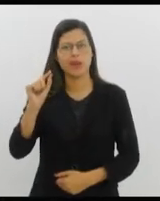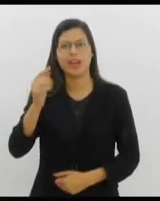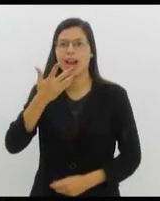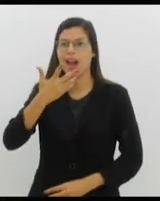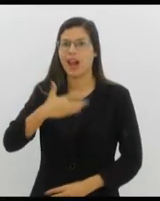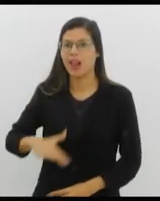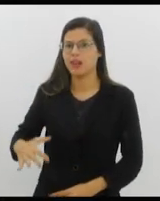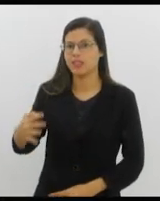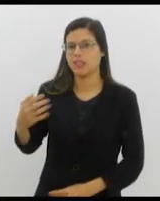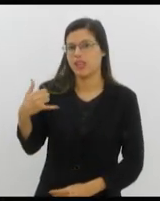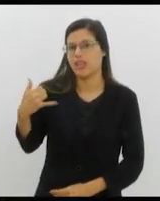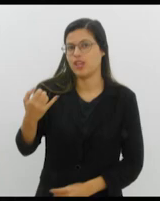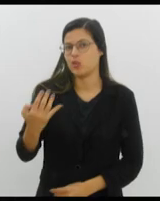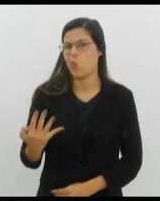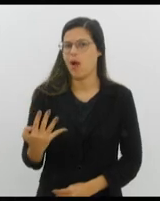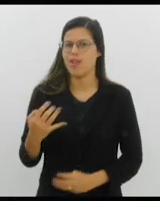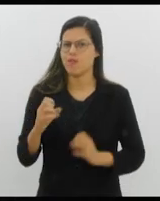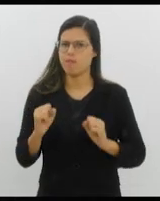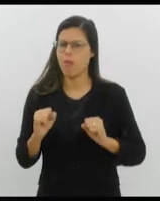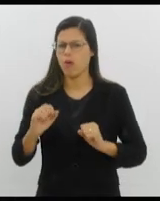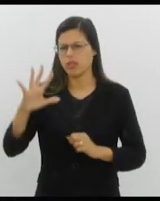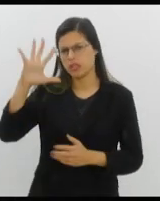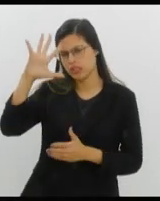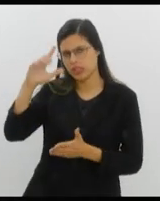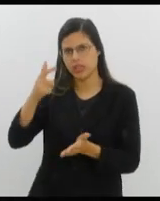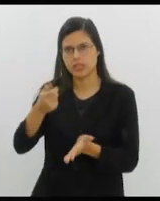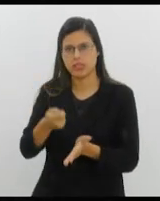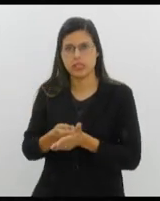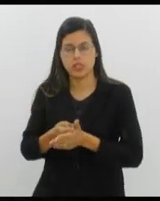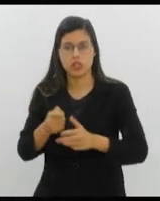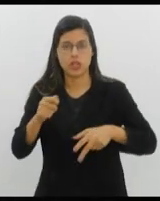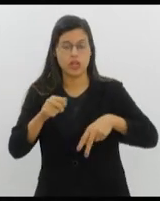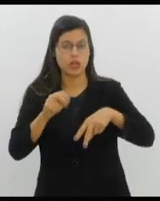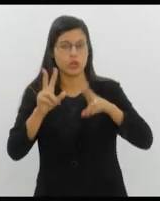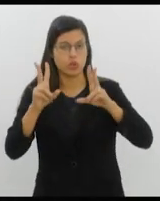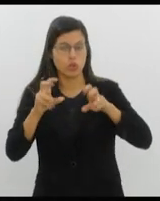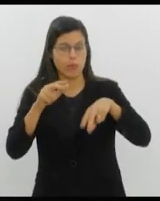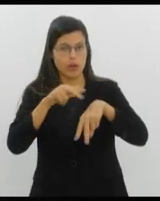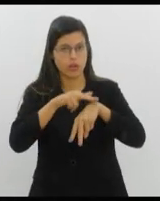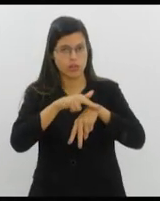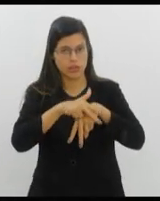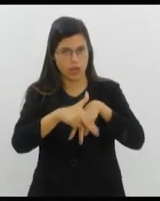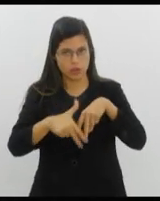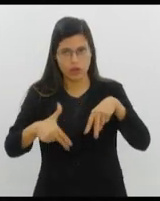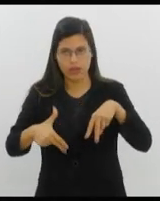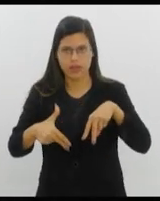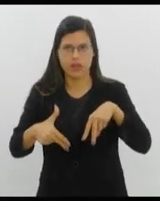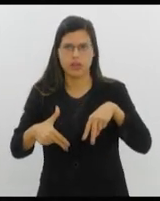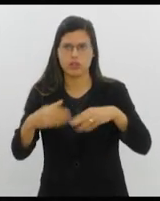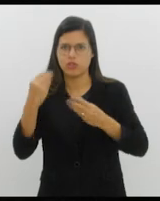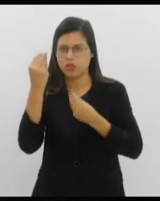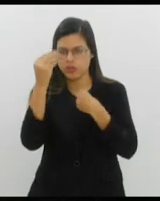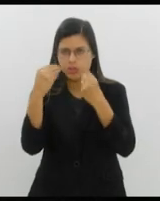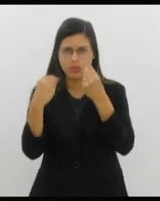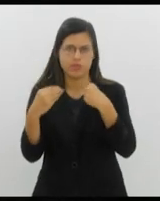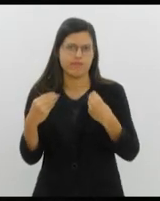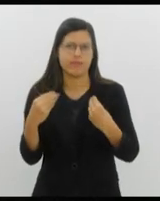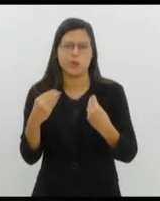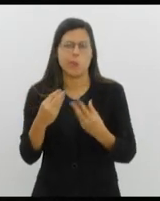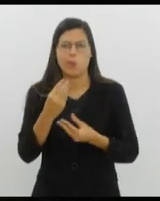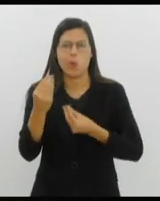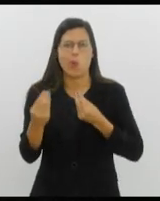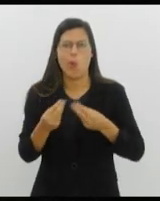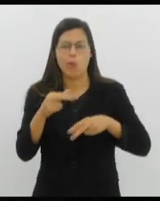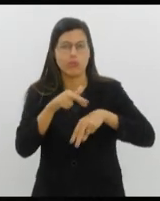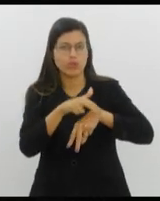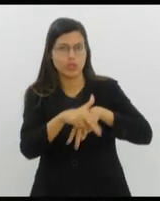crianças com 4 anos podem decidir a sua sexualidade, a sua orientação de gênero,